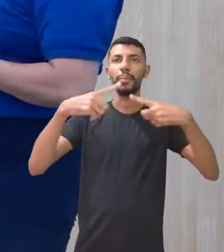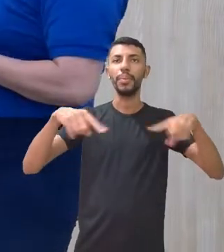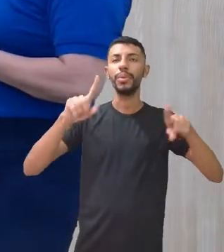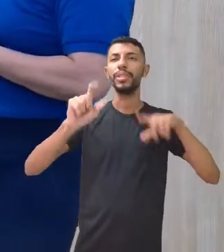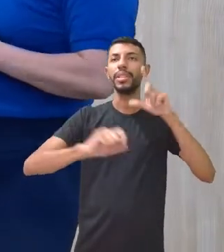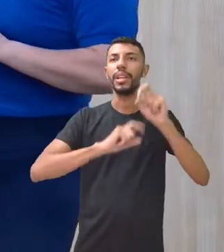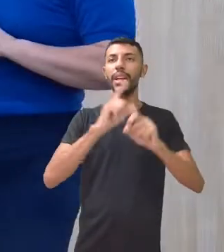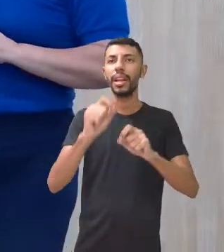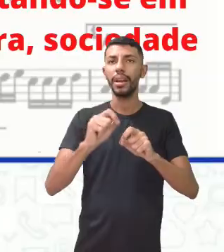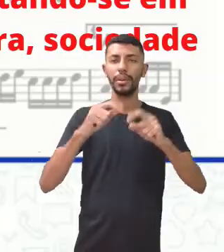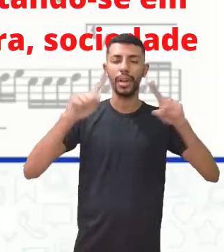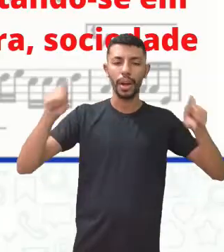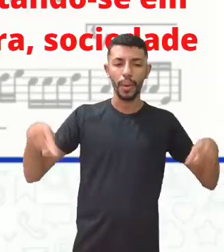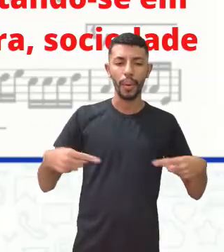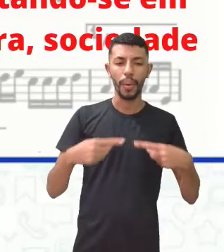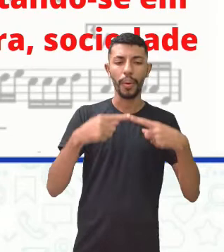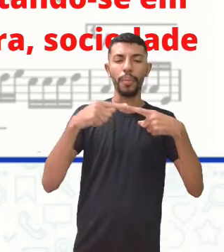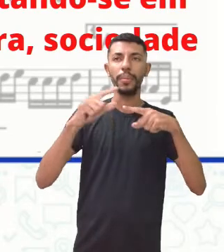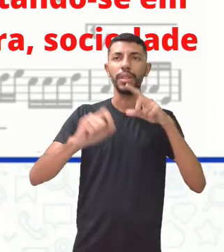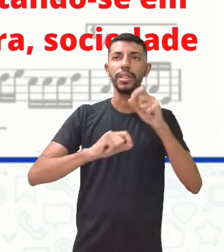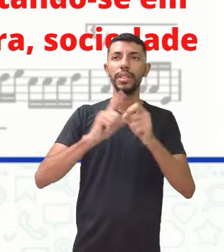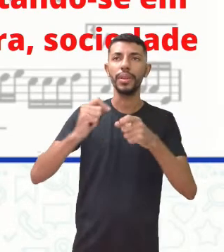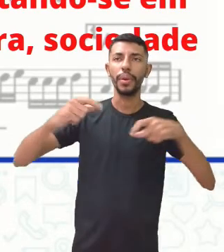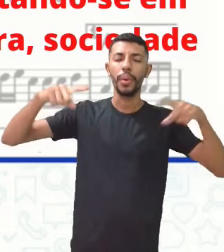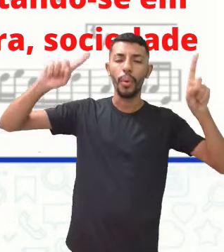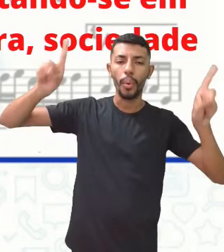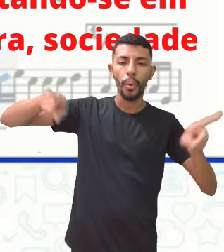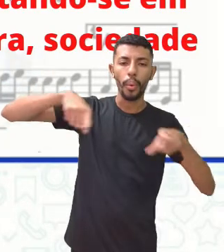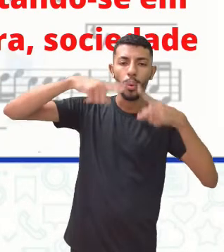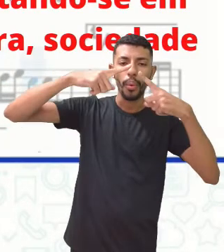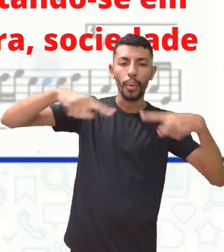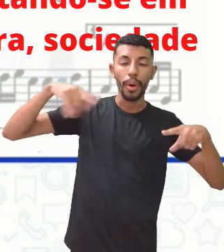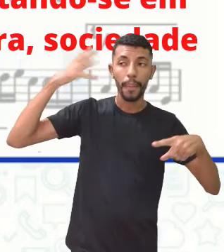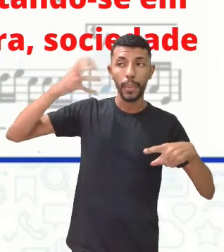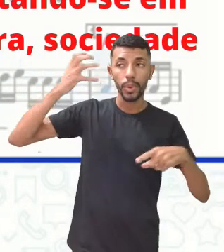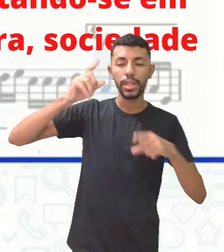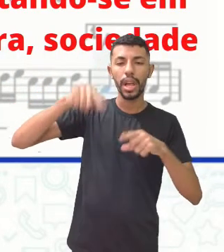é a combinação harmoniosa e